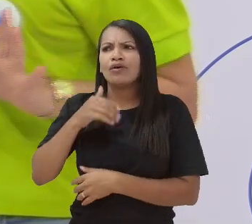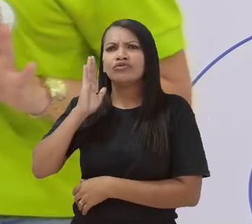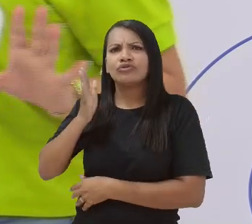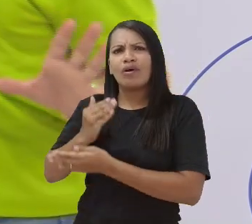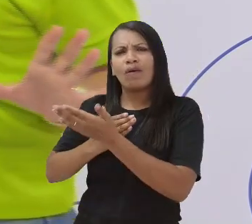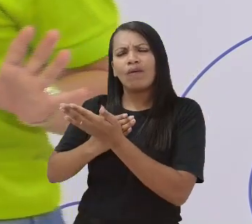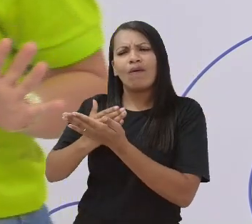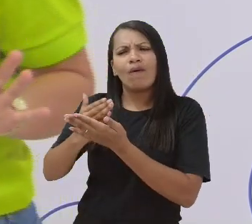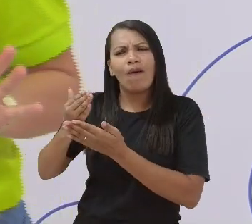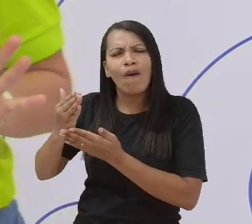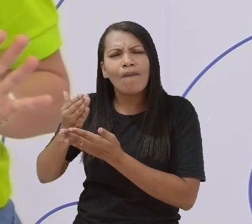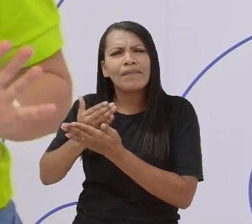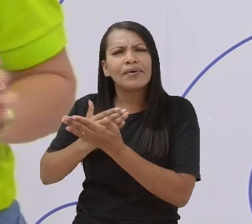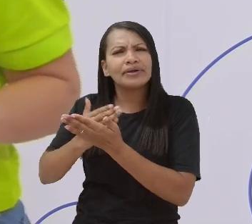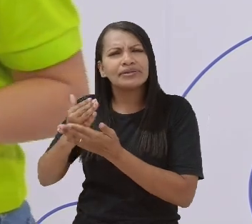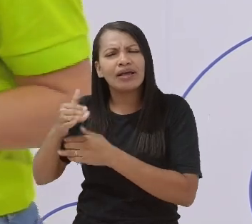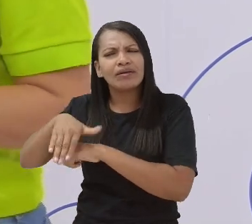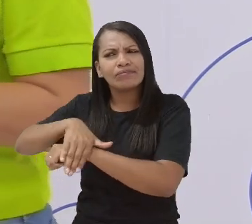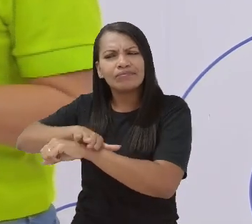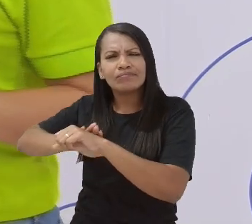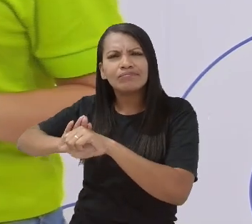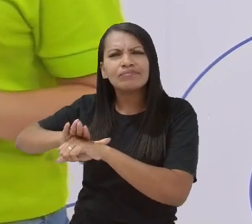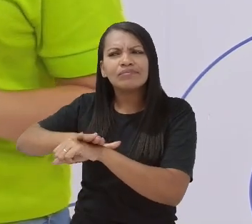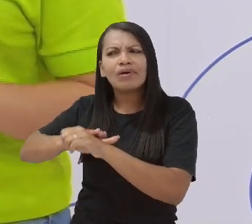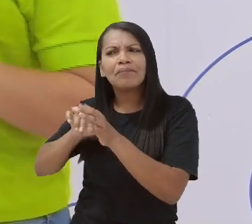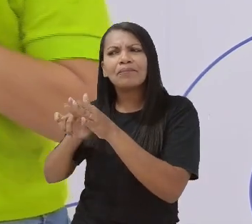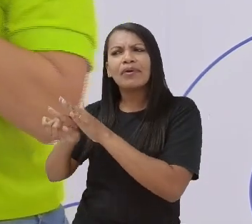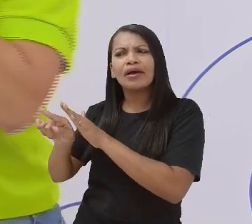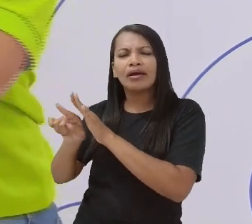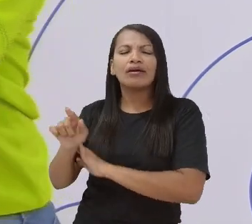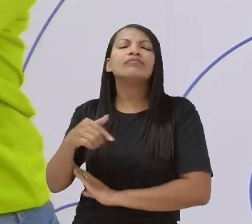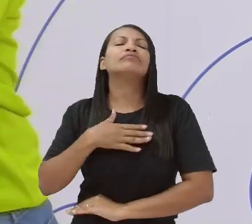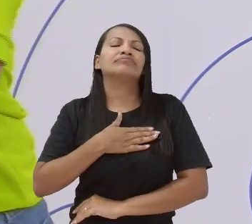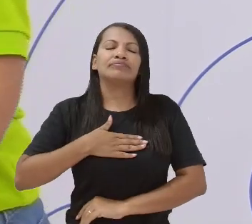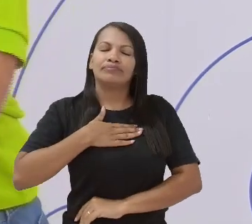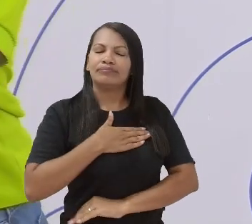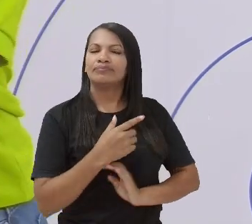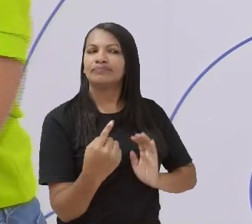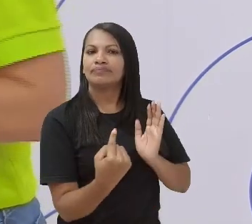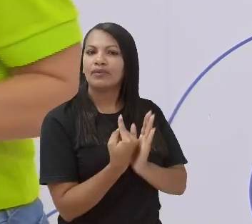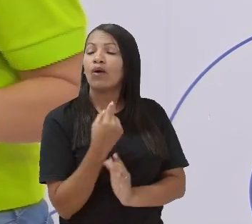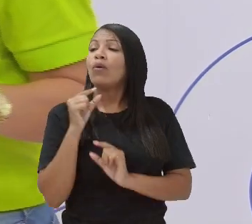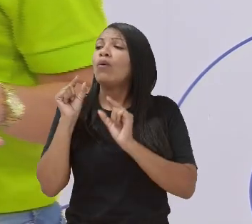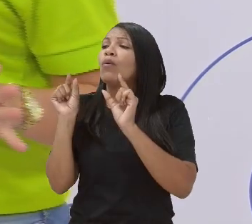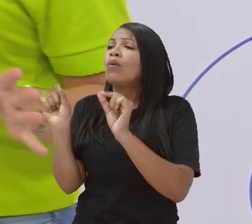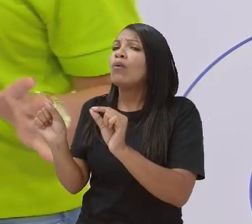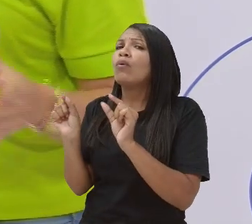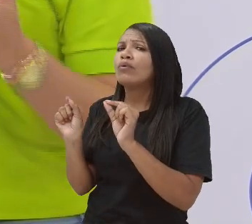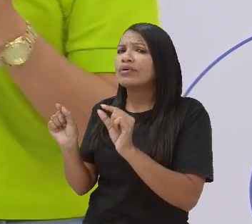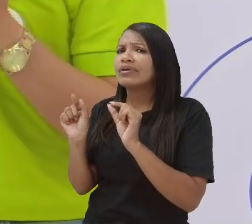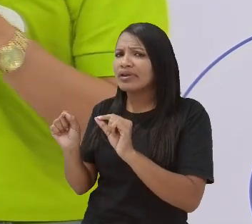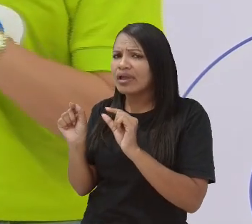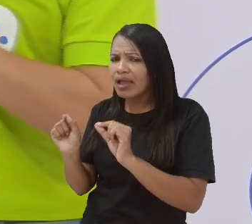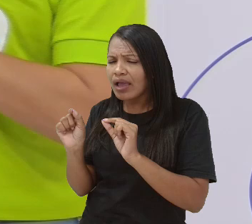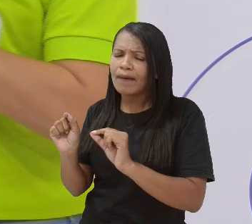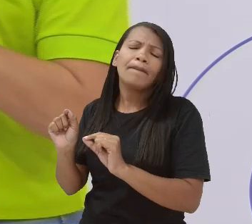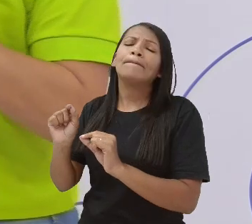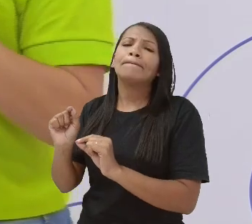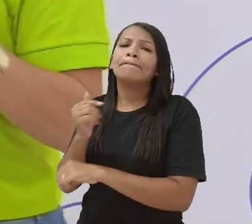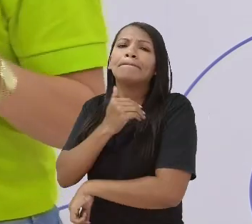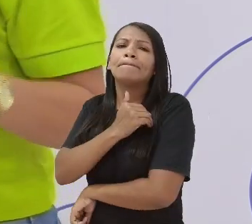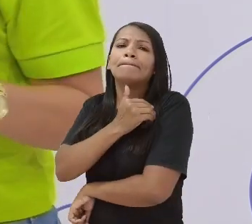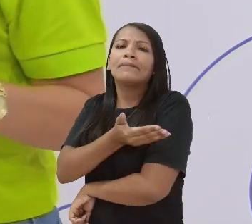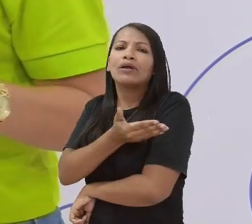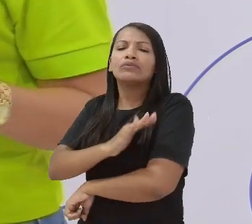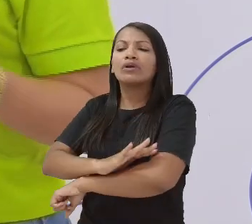começar instigando essa conversa com uma pergunta. Gosto assim. O que é preconceito racial? Eu sei que a gente precisa